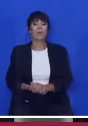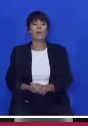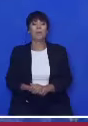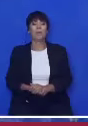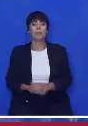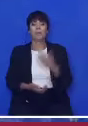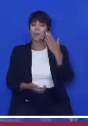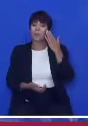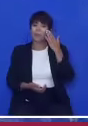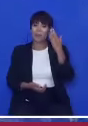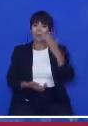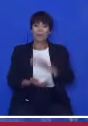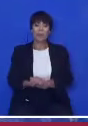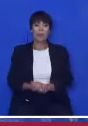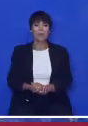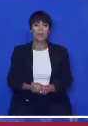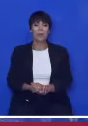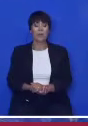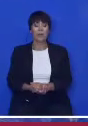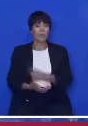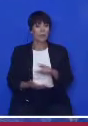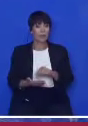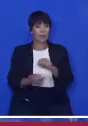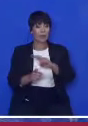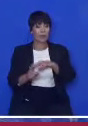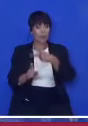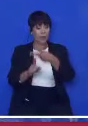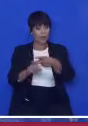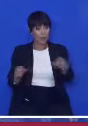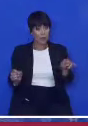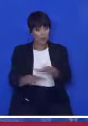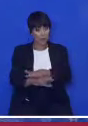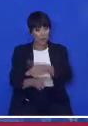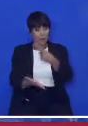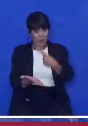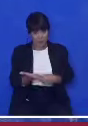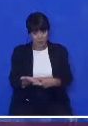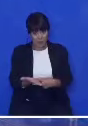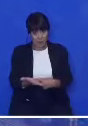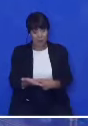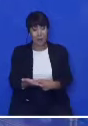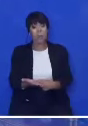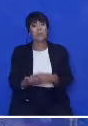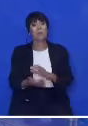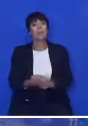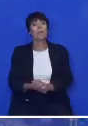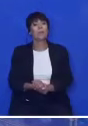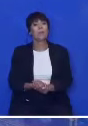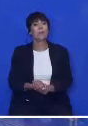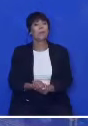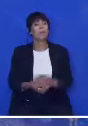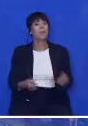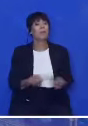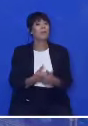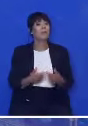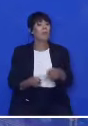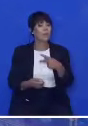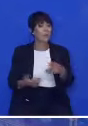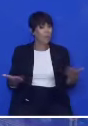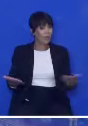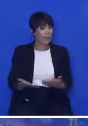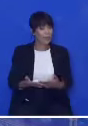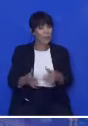confirmo. Obrigado. Sorteio da dupla cena realizado, validado. E aí, a sorte estava na sua